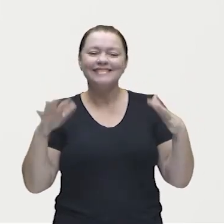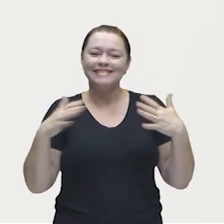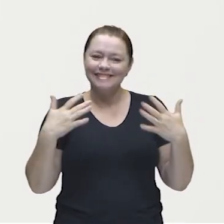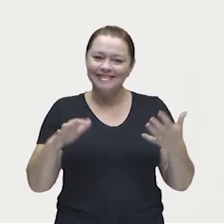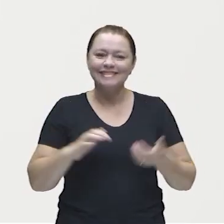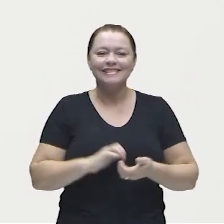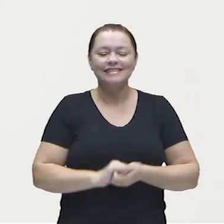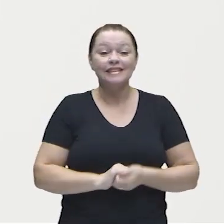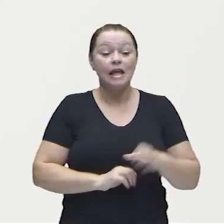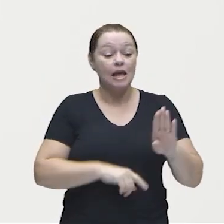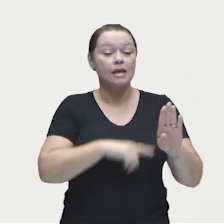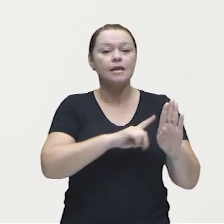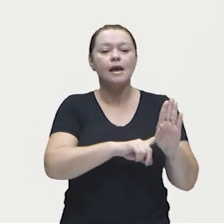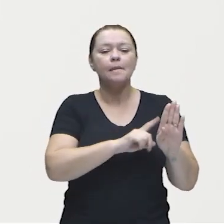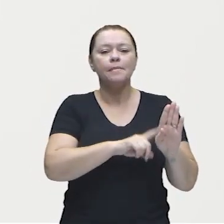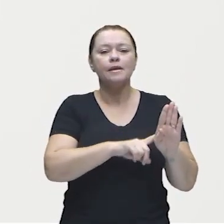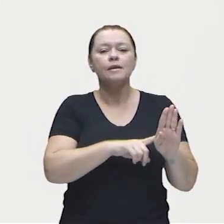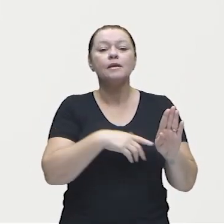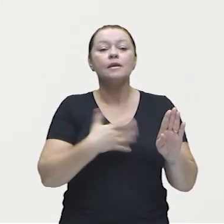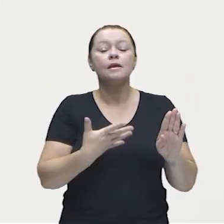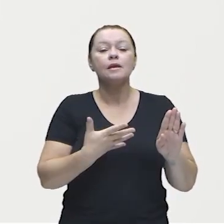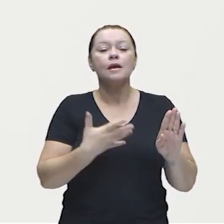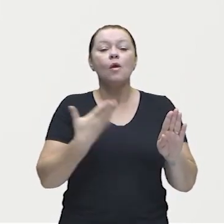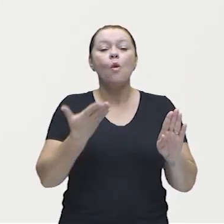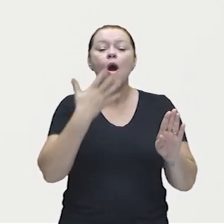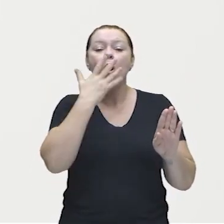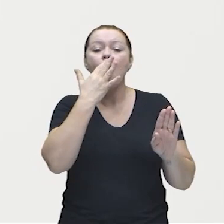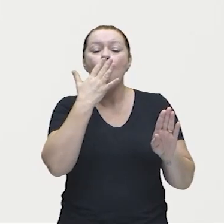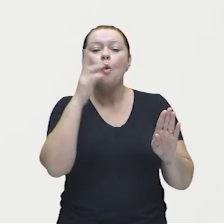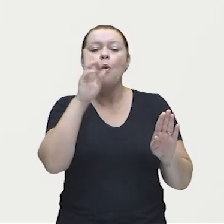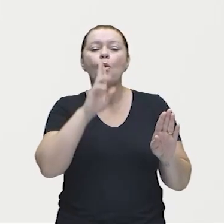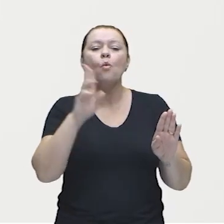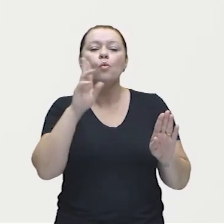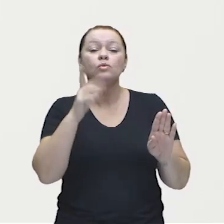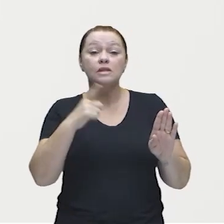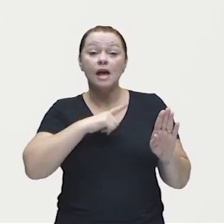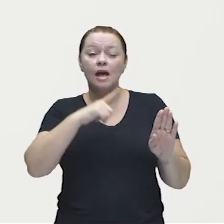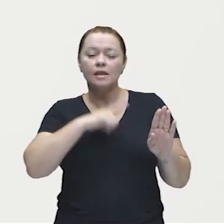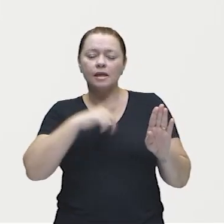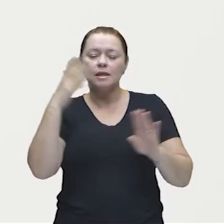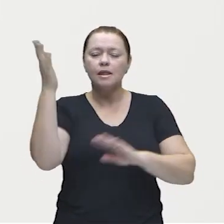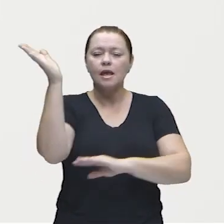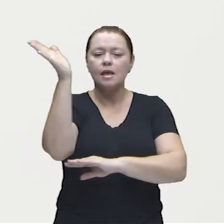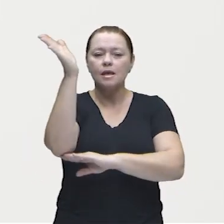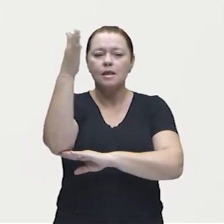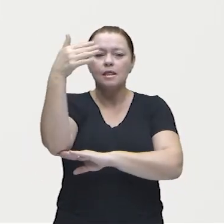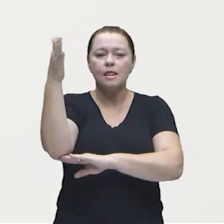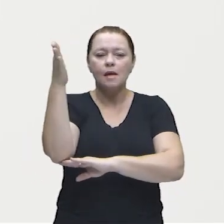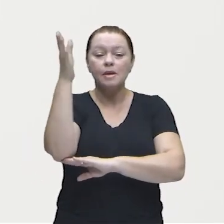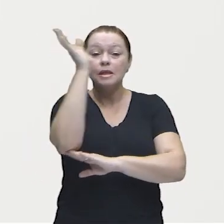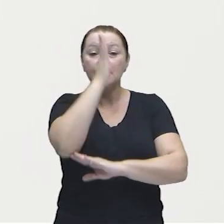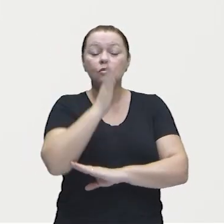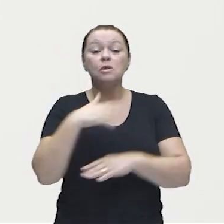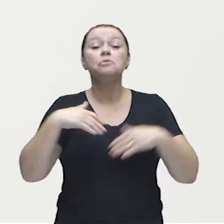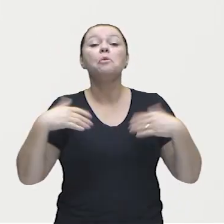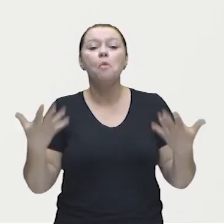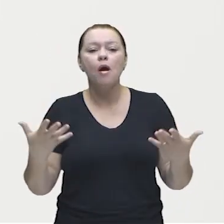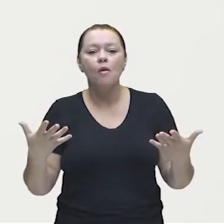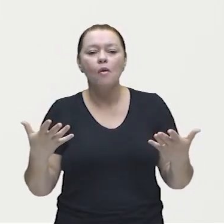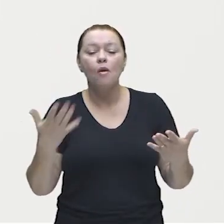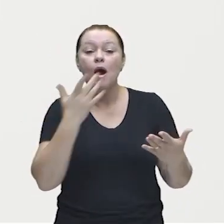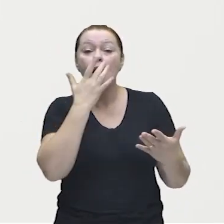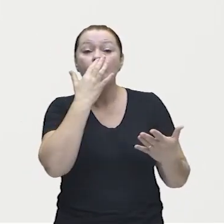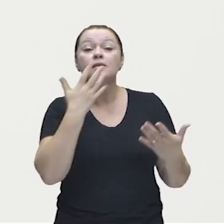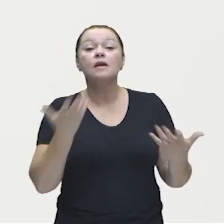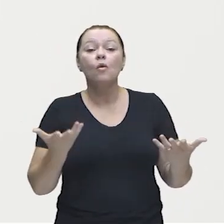E a outra? Uma das cores usadas na bandeira do Brasil. Lembrando da